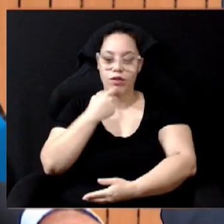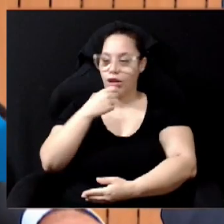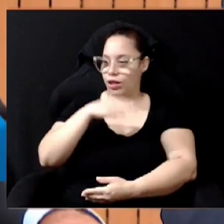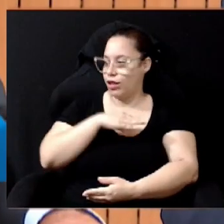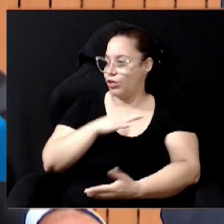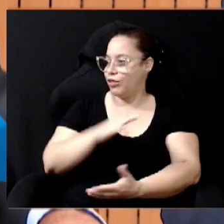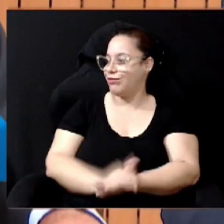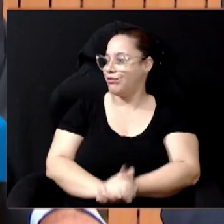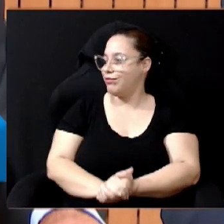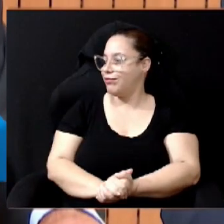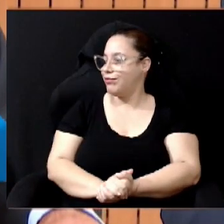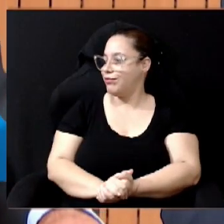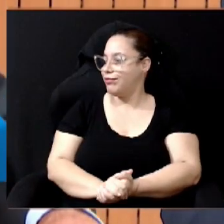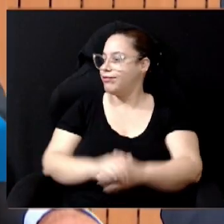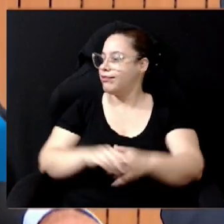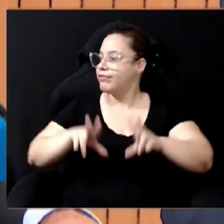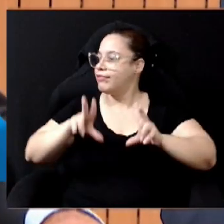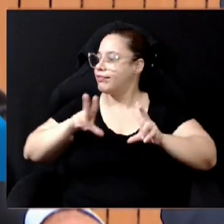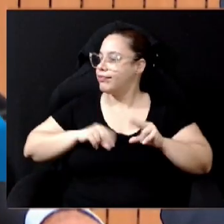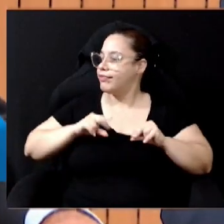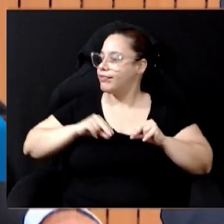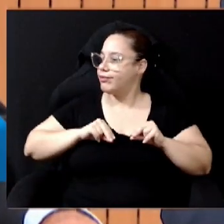O diploma,